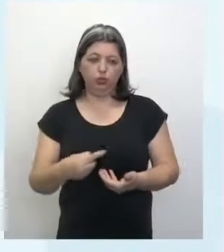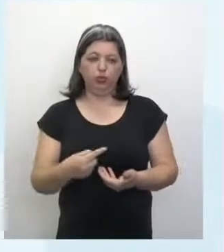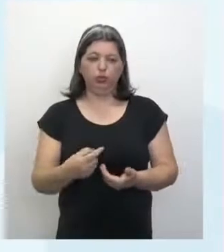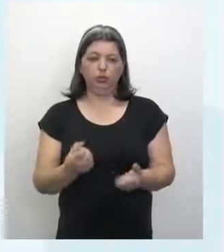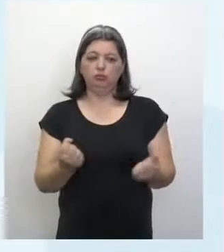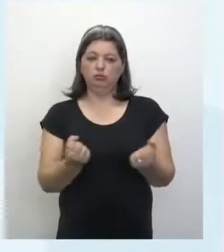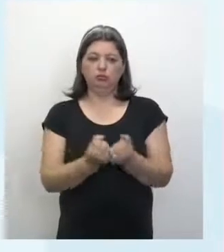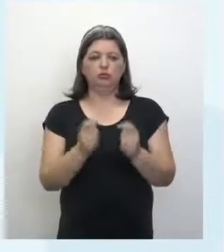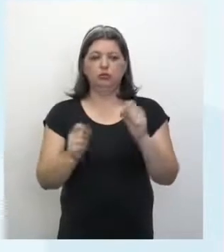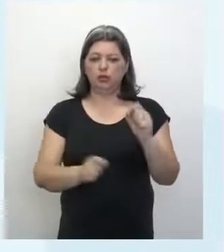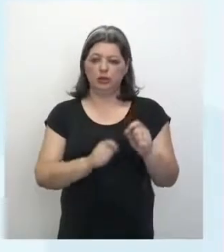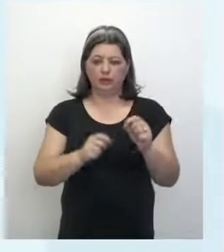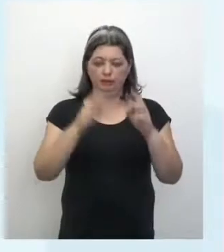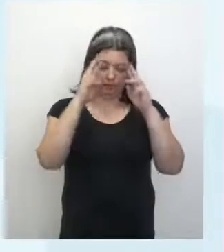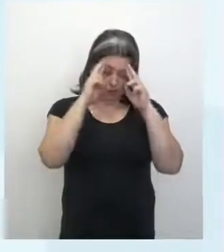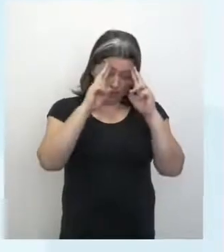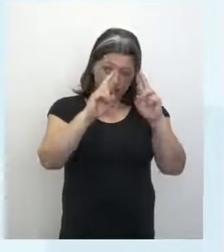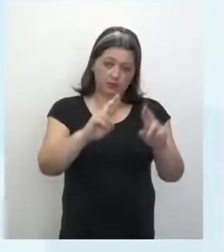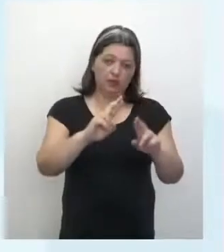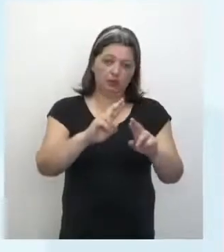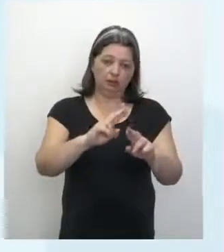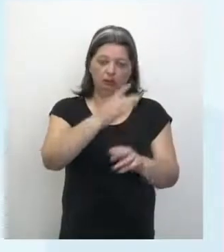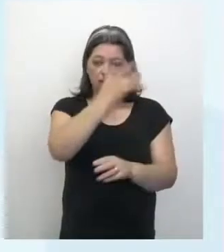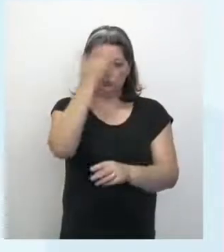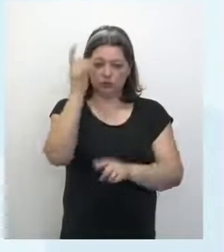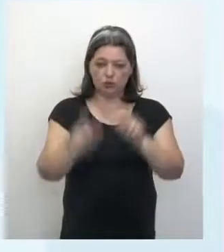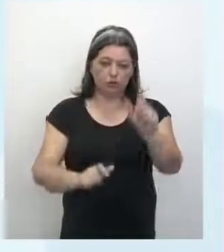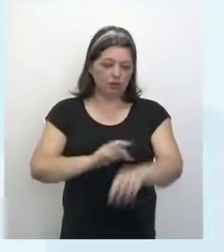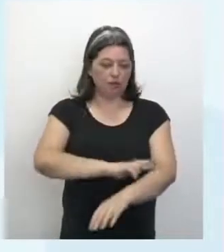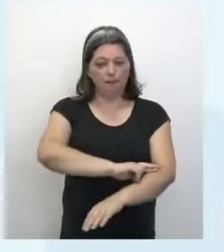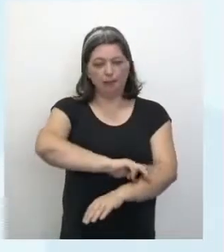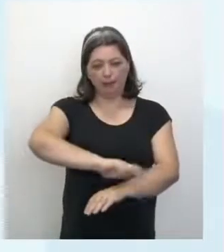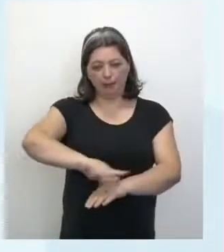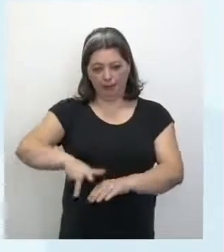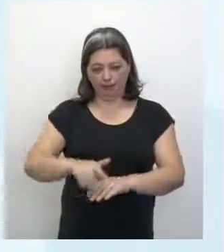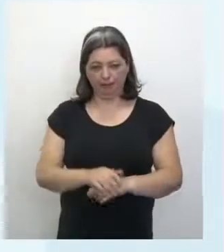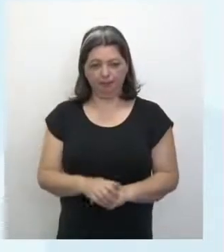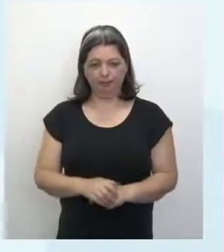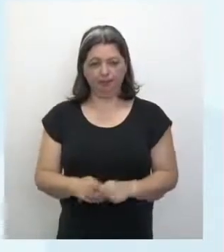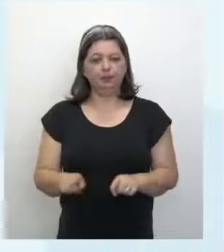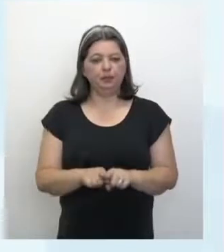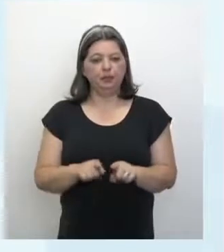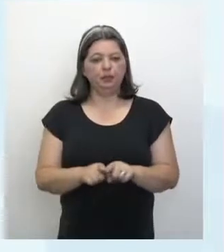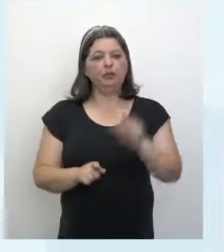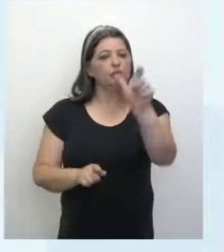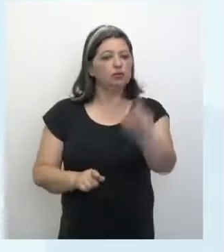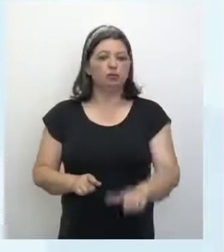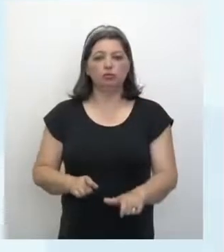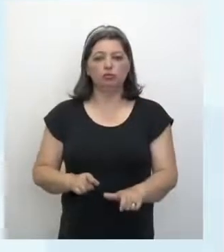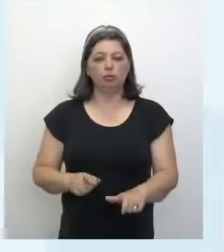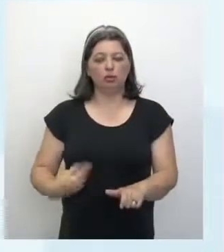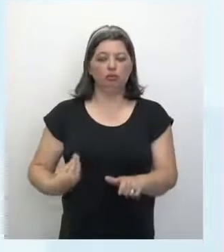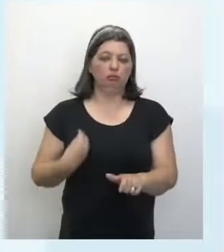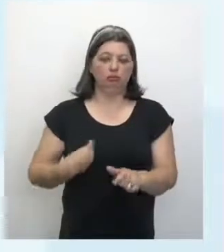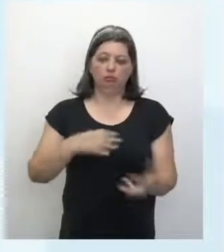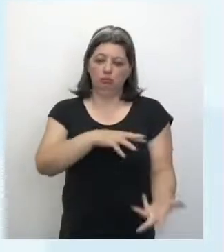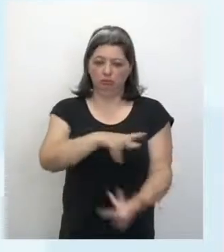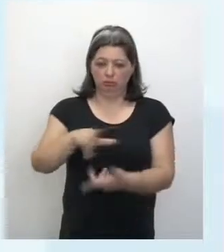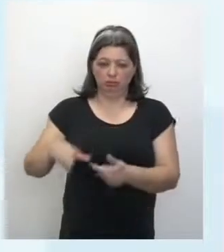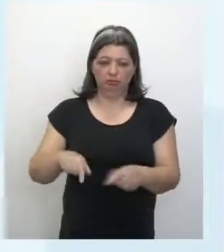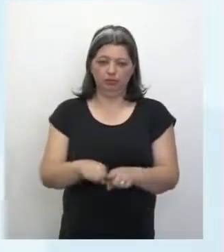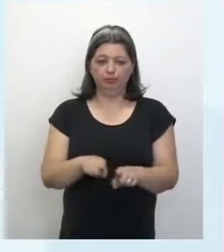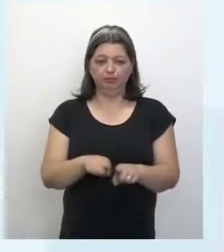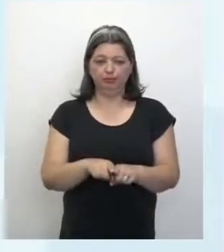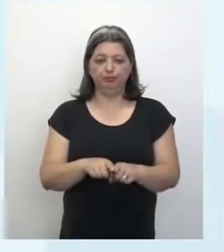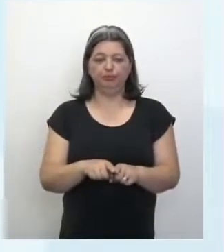do respeito às diferenças. Unidade temática é o sujeito e o seu lugar no mundo, e o objeto do conhecimento